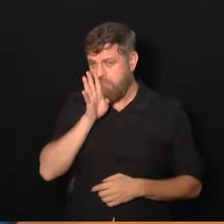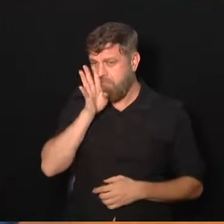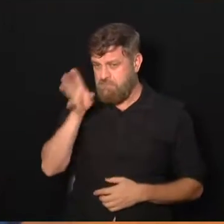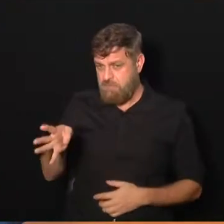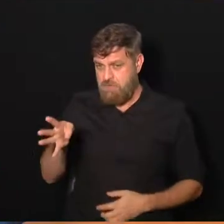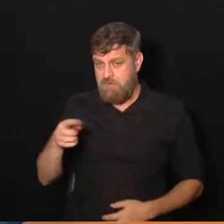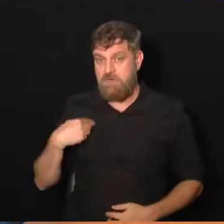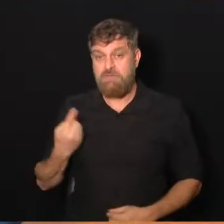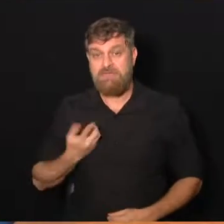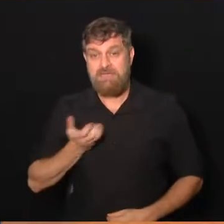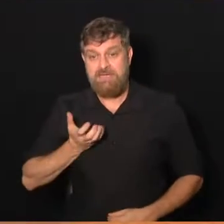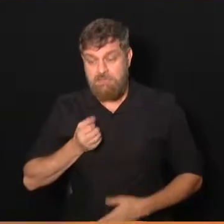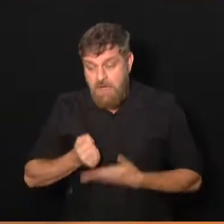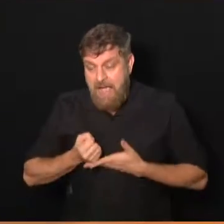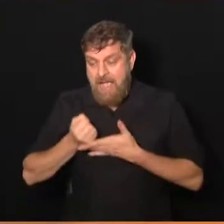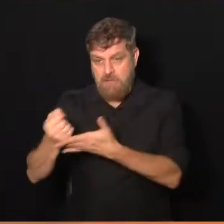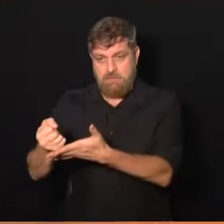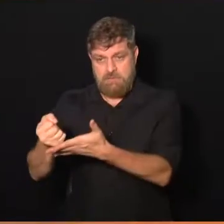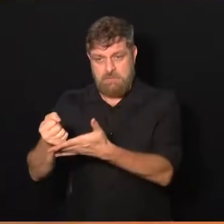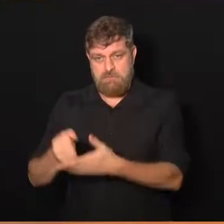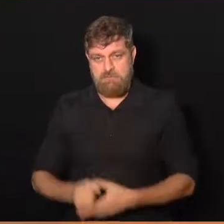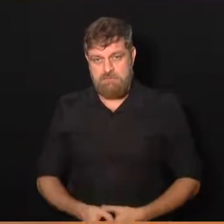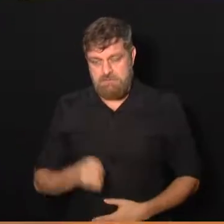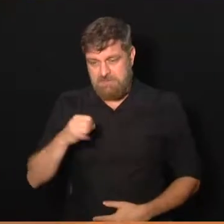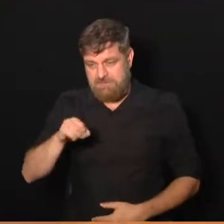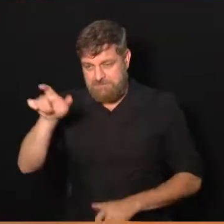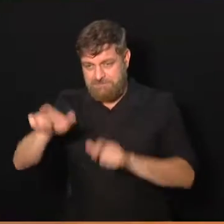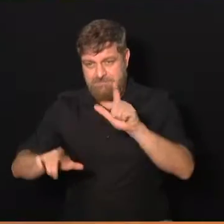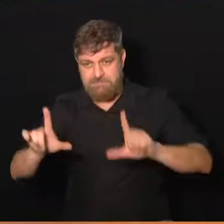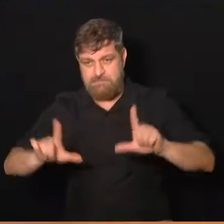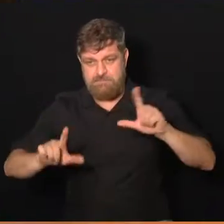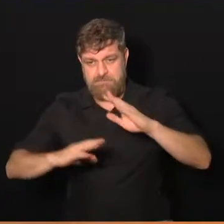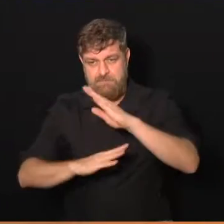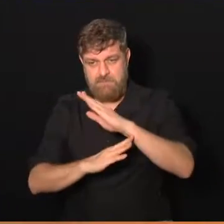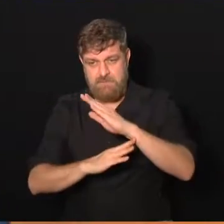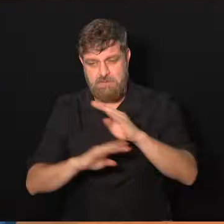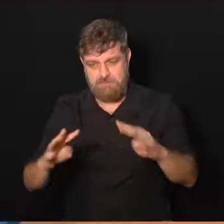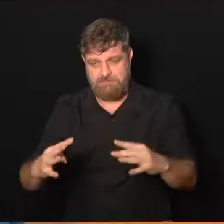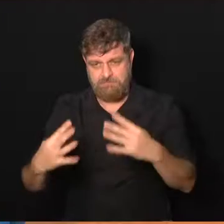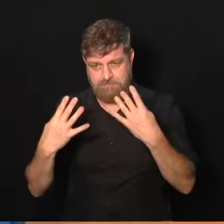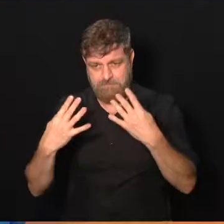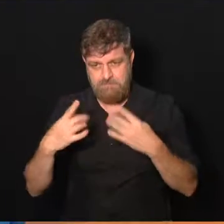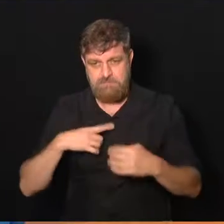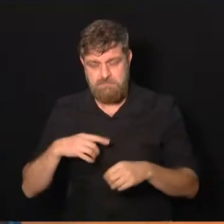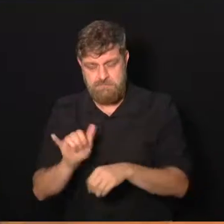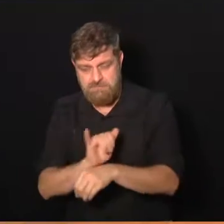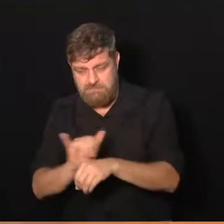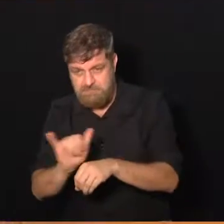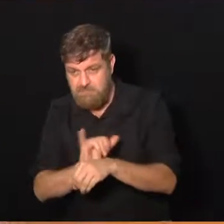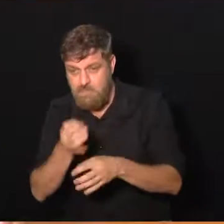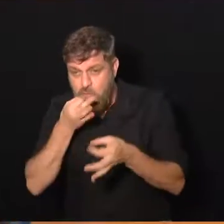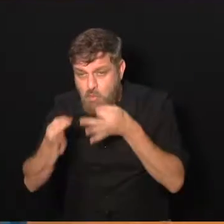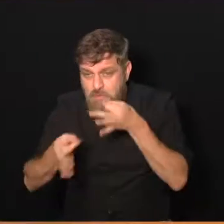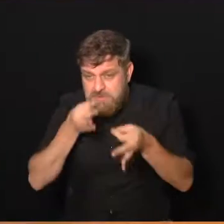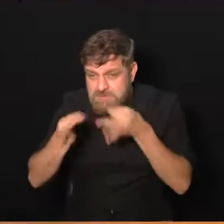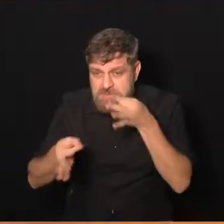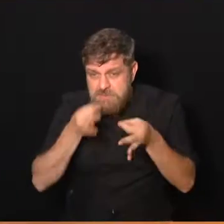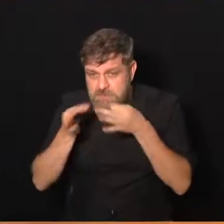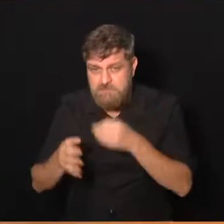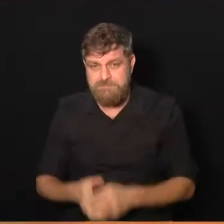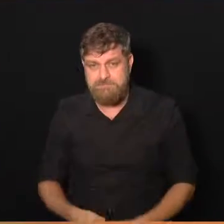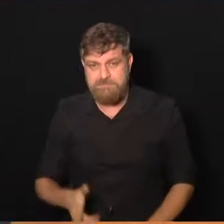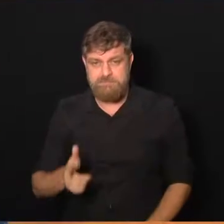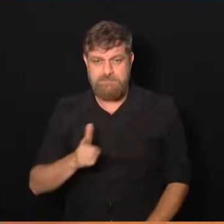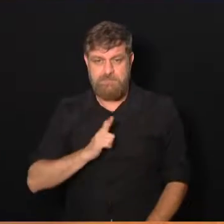em contribuir, né? E eu acredito que se alguém estiver assistindo a TV Câmara e tiver uma alternativa, por gentileza, o